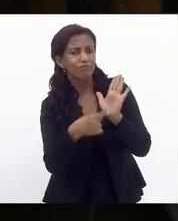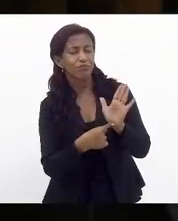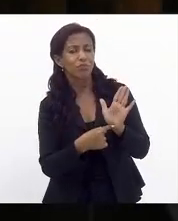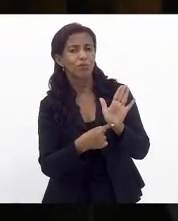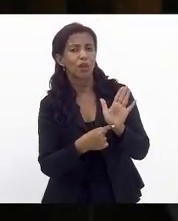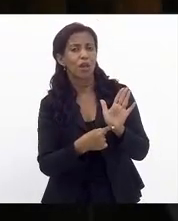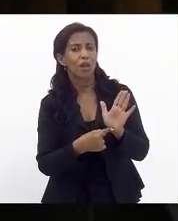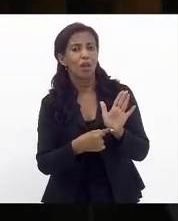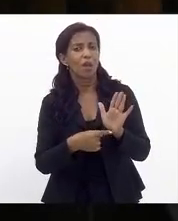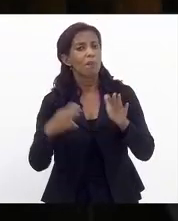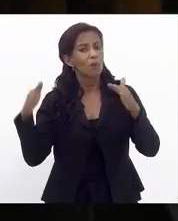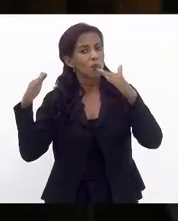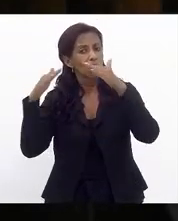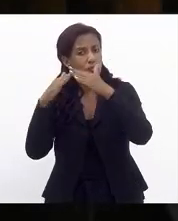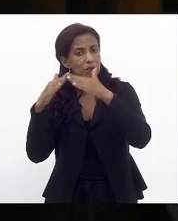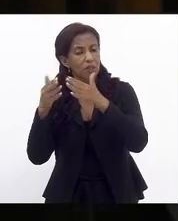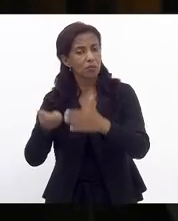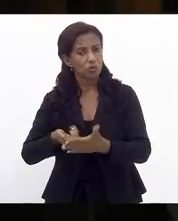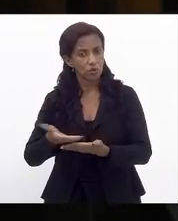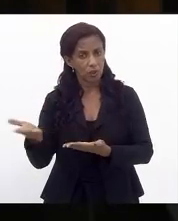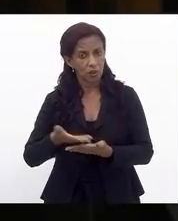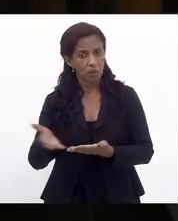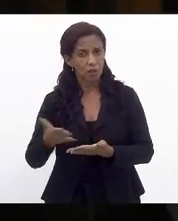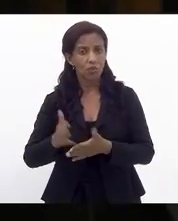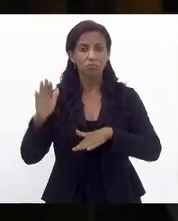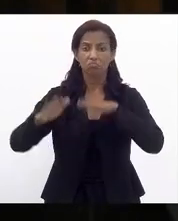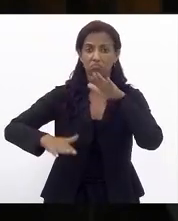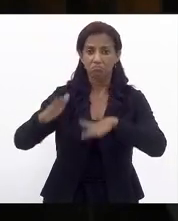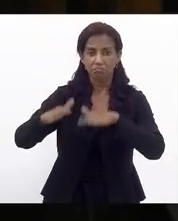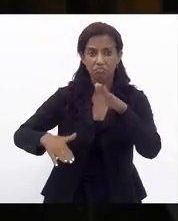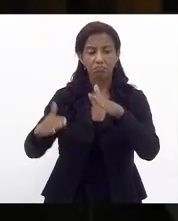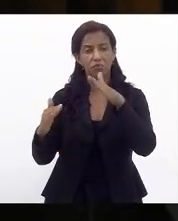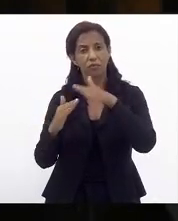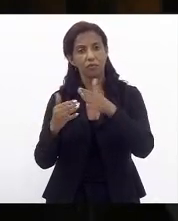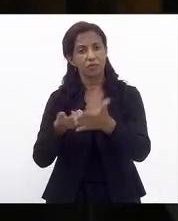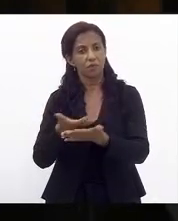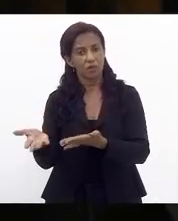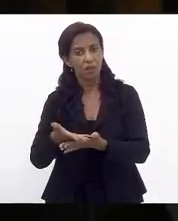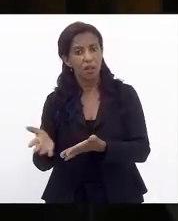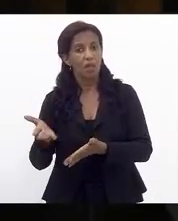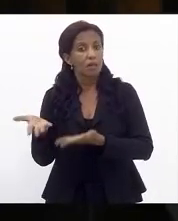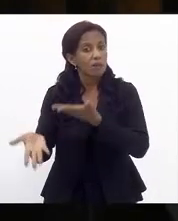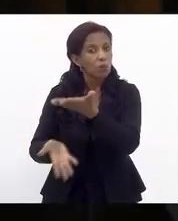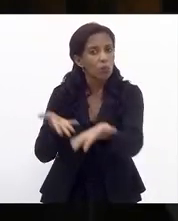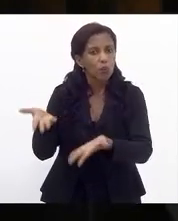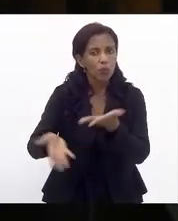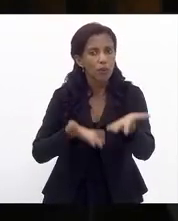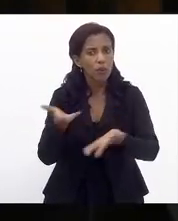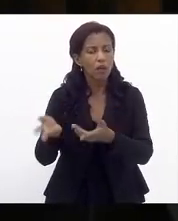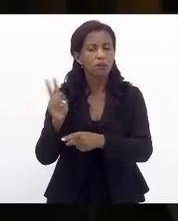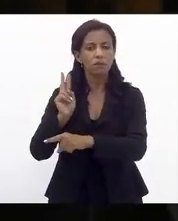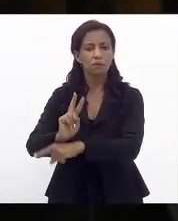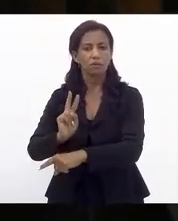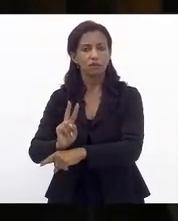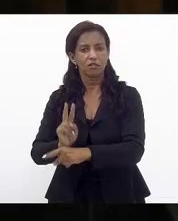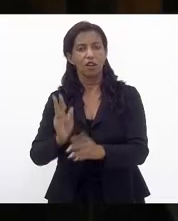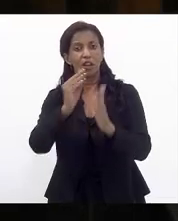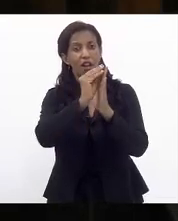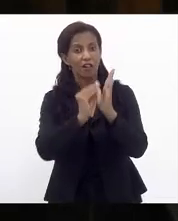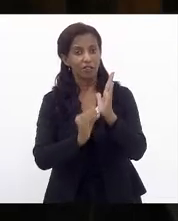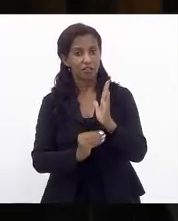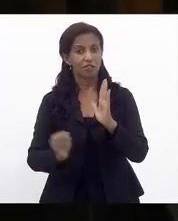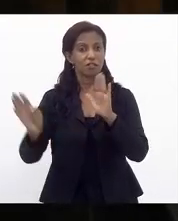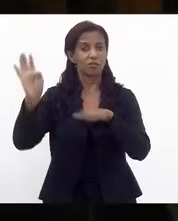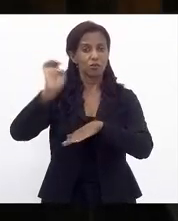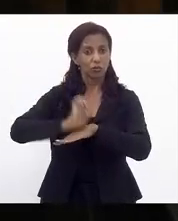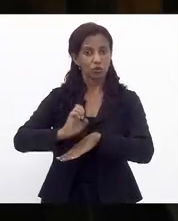sociedade que apesar do teto e gás subsecretária Montese apesar do teto de gastos a gente vai ter o cuidado de preservar agenda